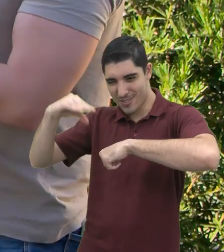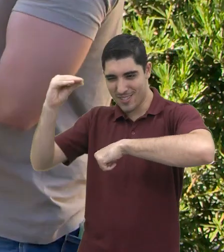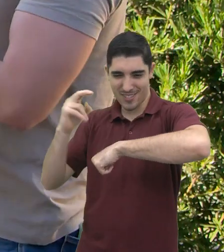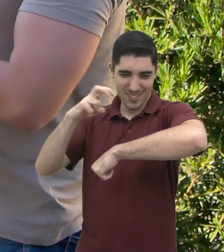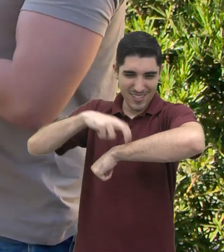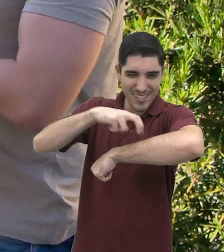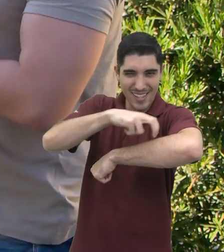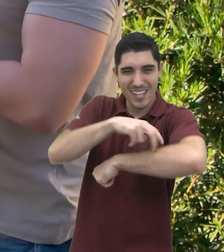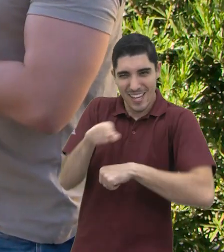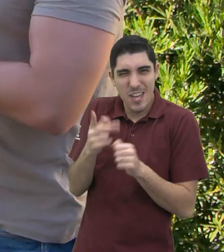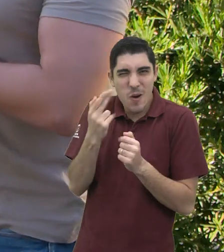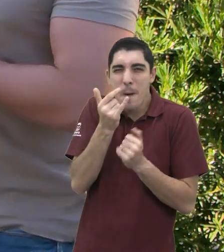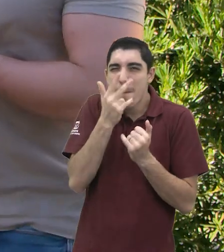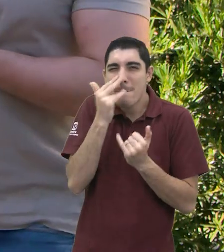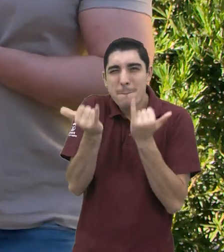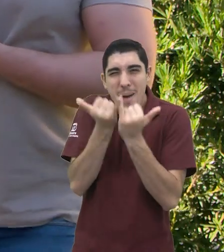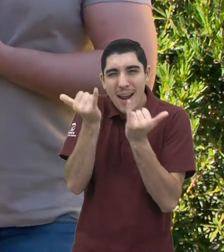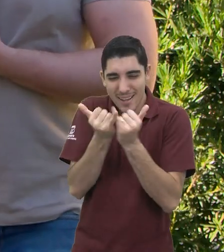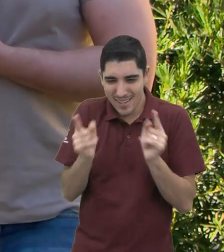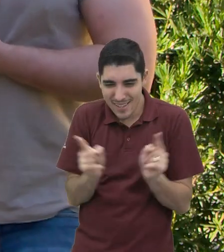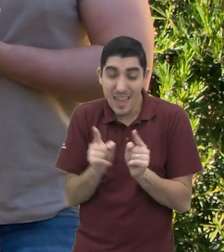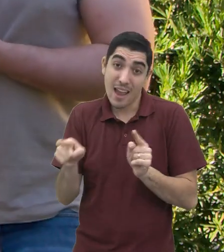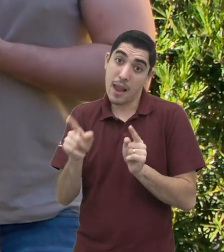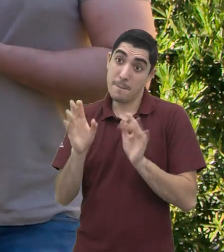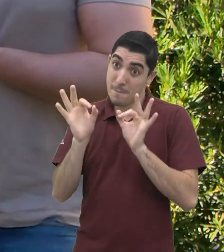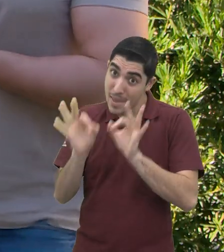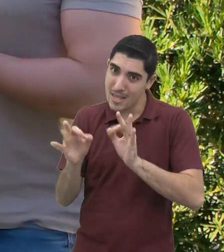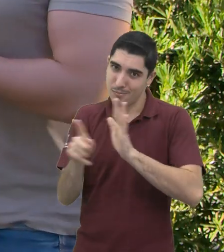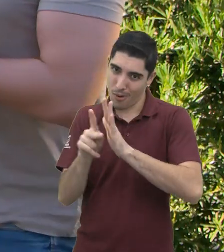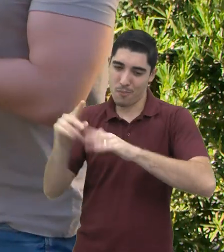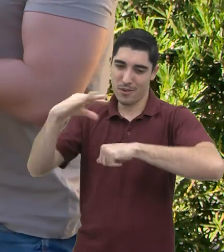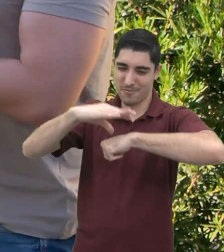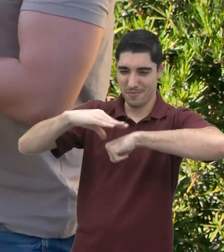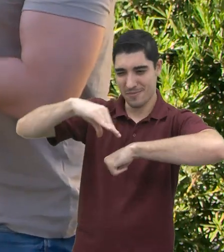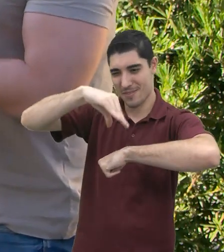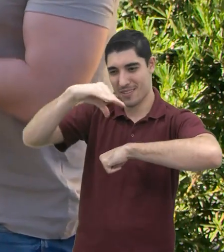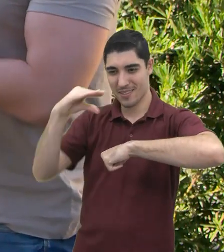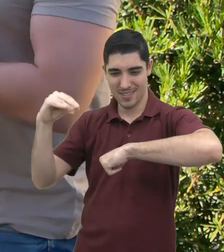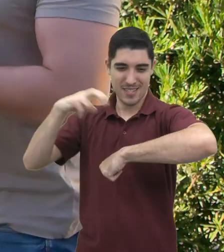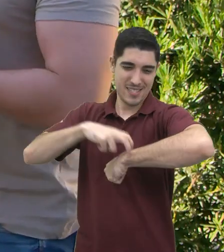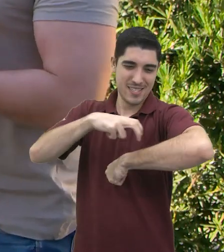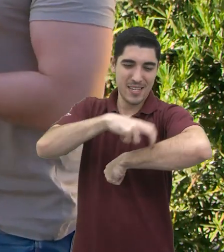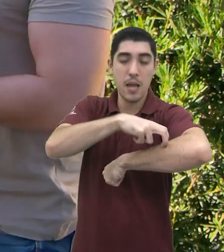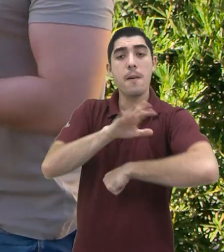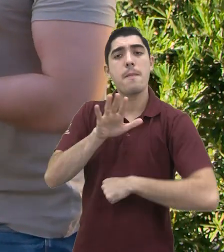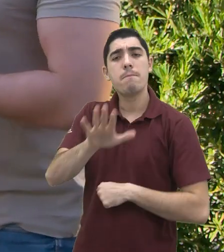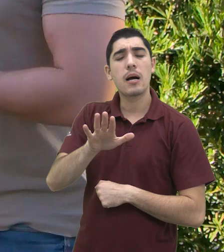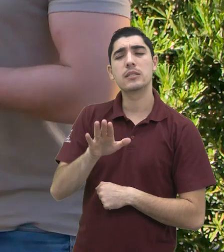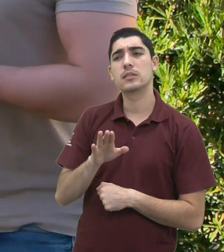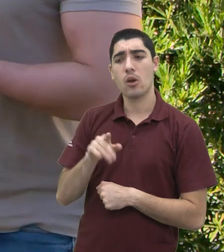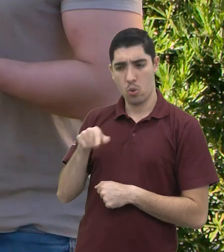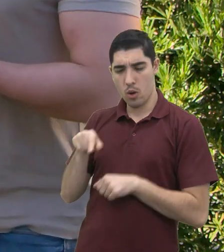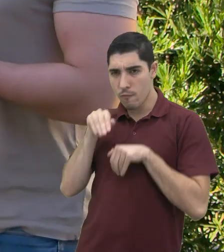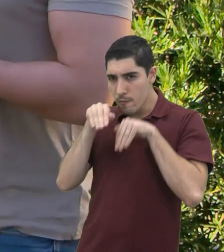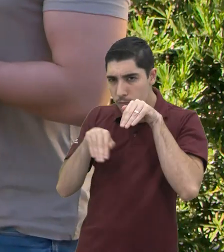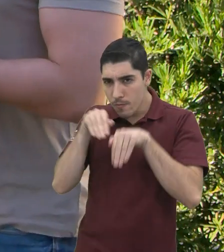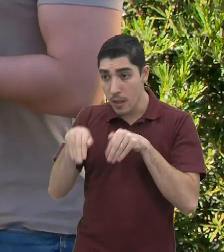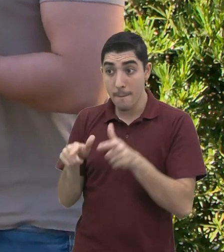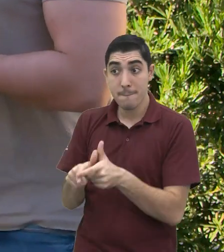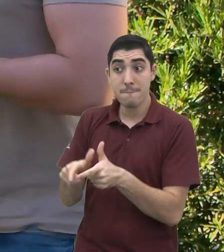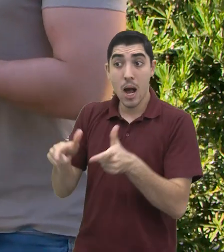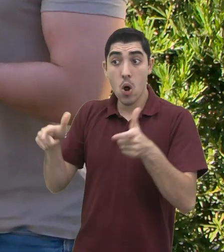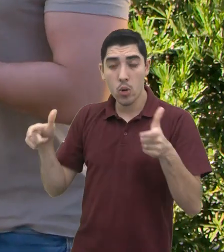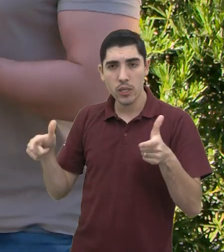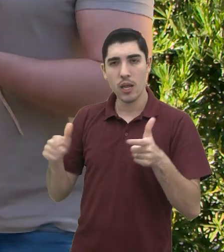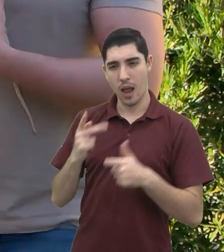que é como se fosse um ratinho titico também, né? Mas assemelhado mais ao hamster do que ao rato em si, mas os roedores de forma geral, acabam